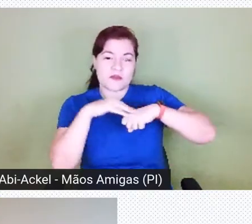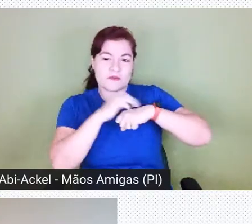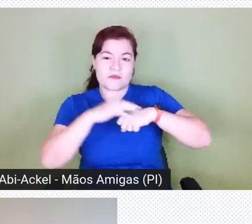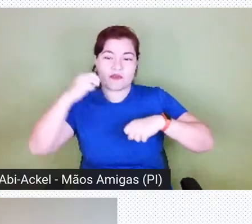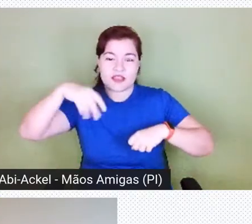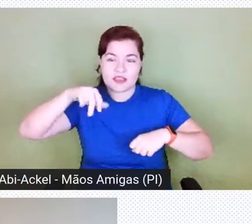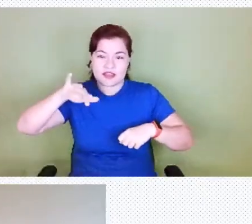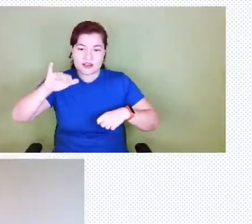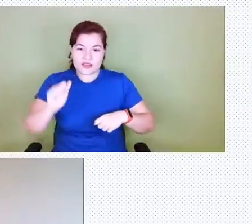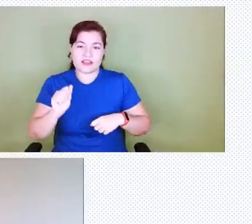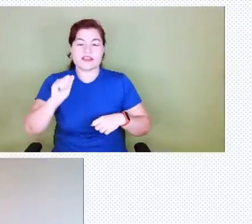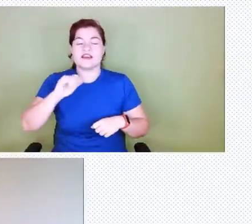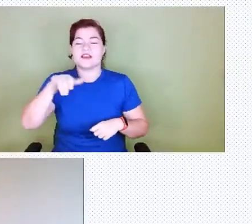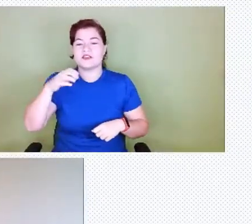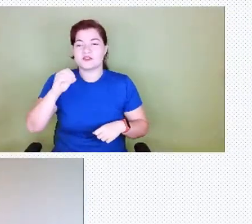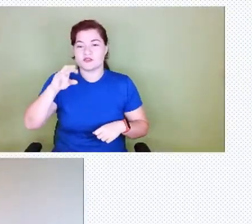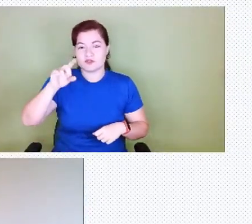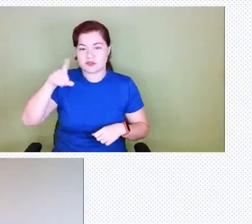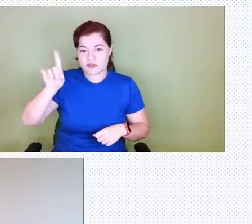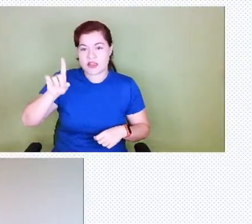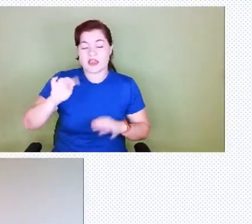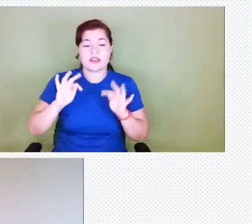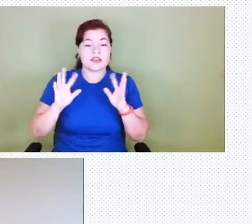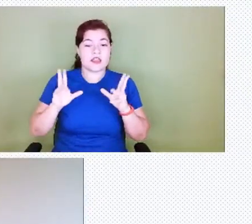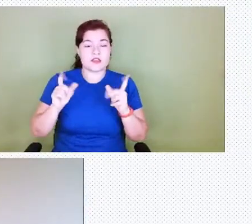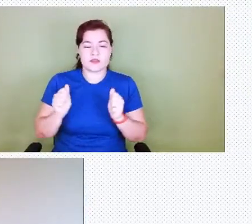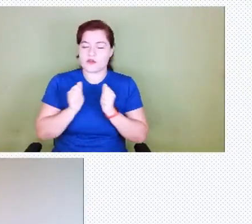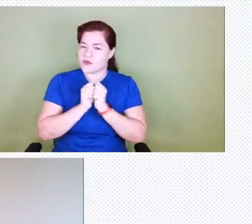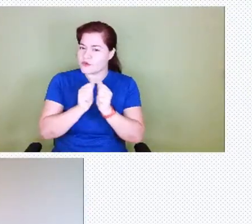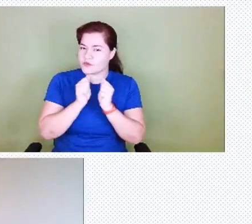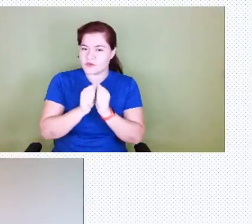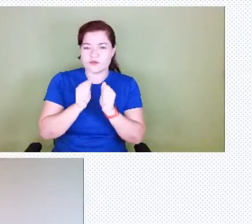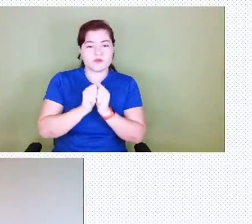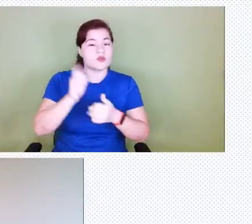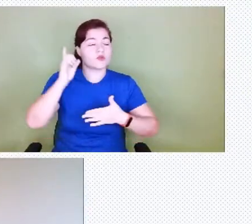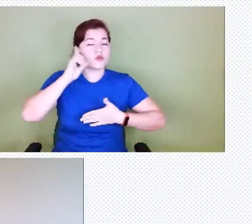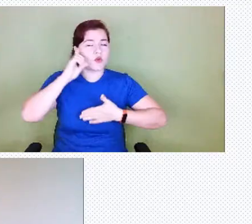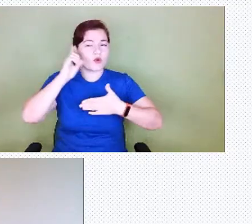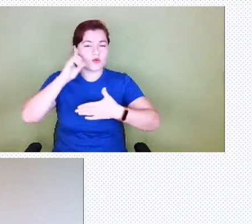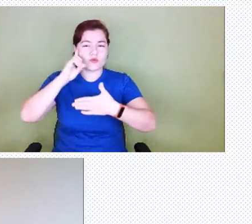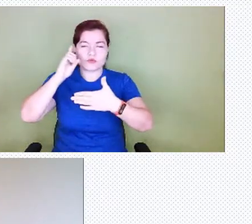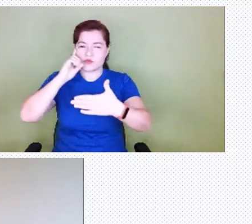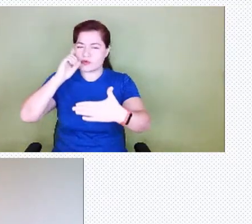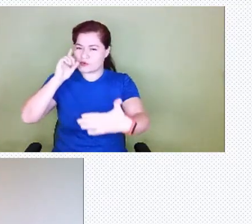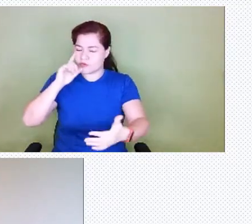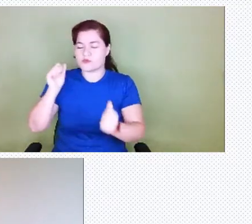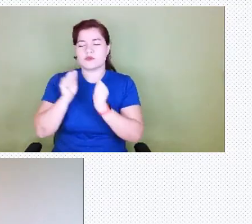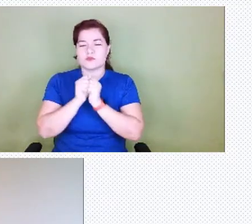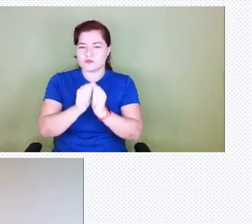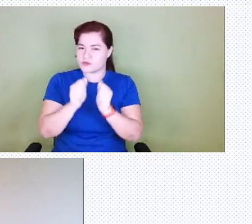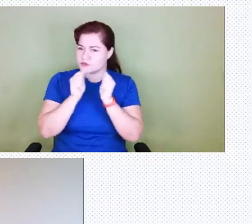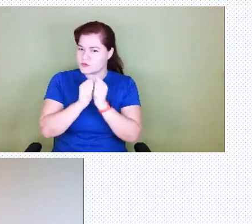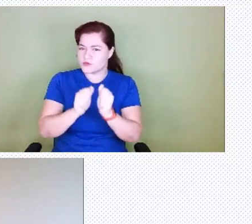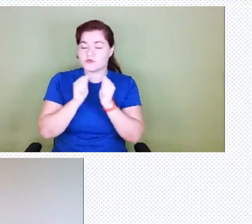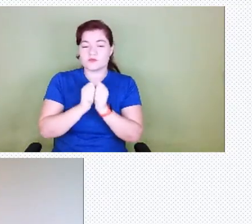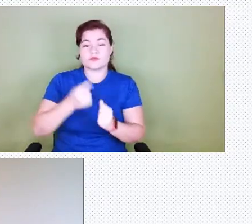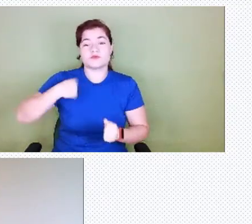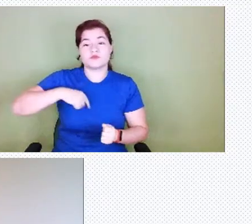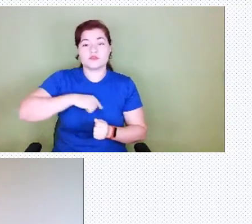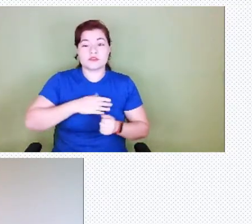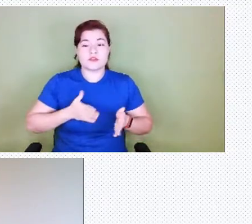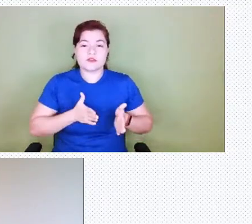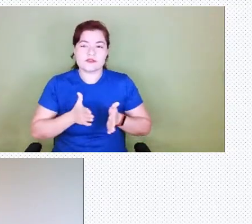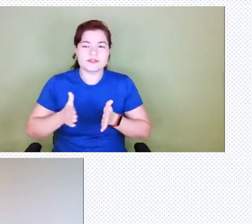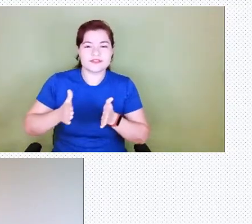e a todos que estão nos acompanhando, que todos os domingos nos acompanham nessa nossa jornada